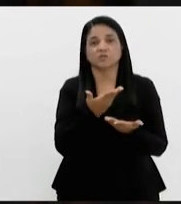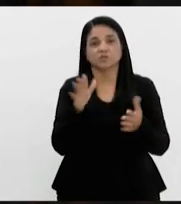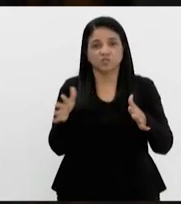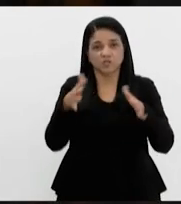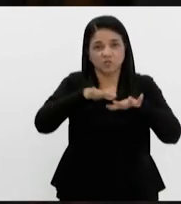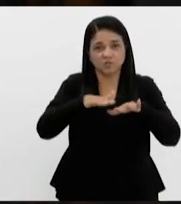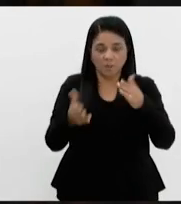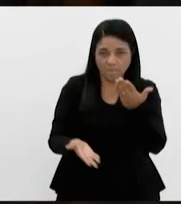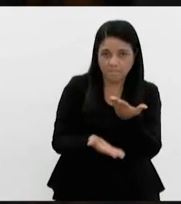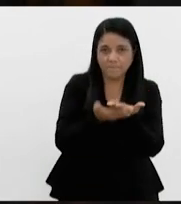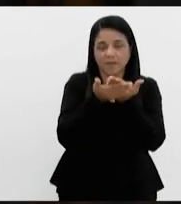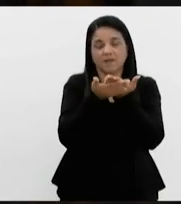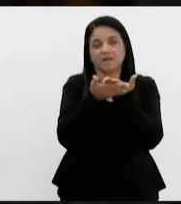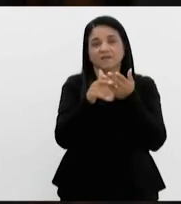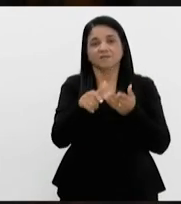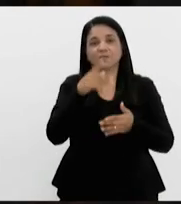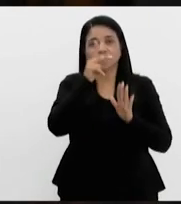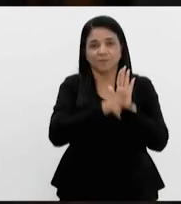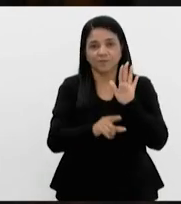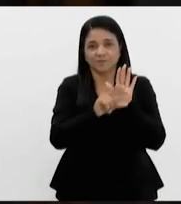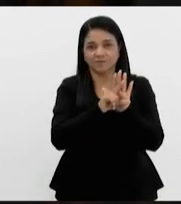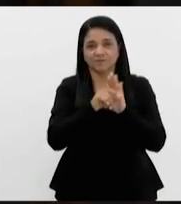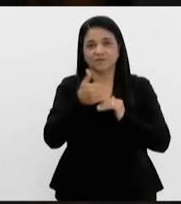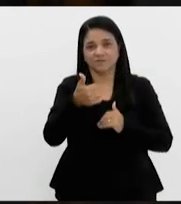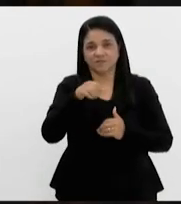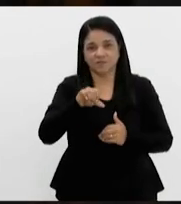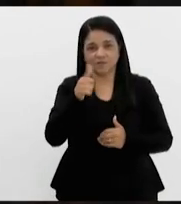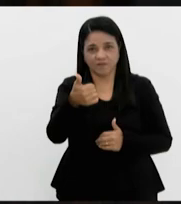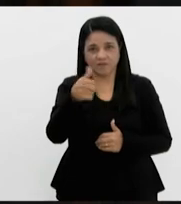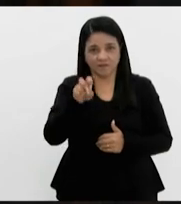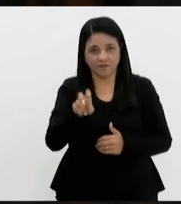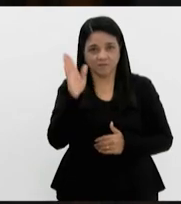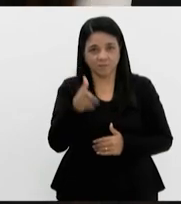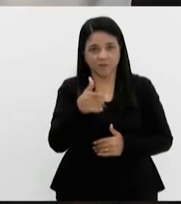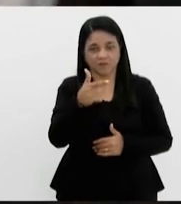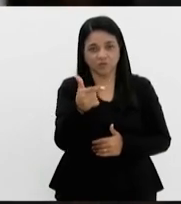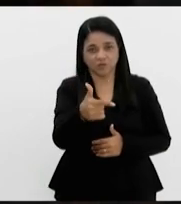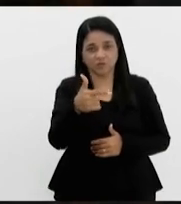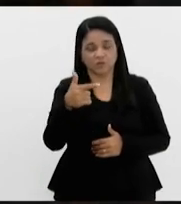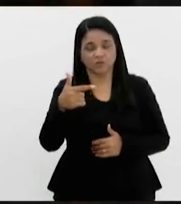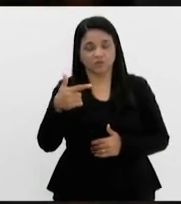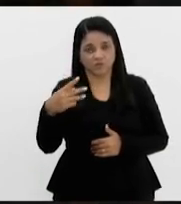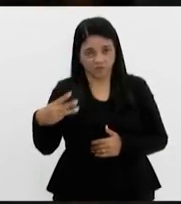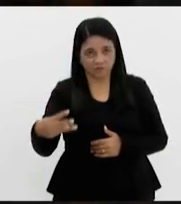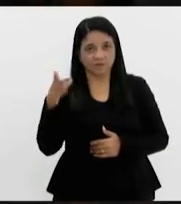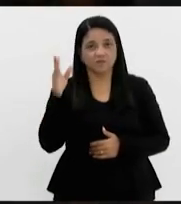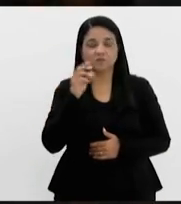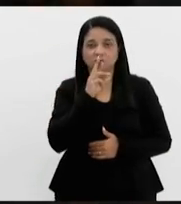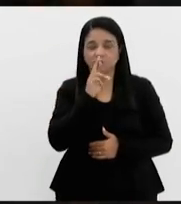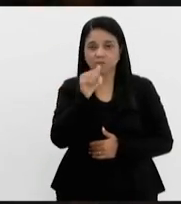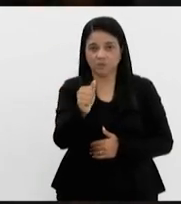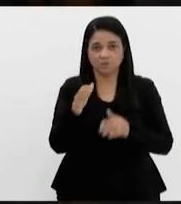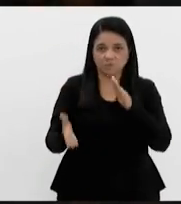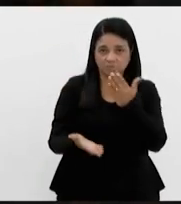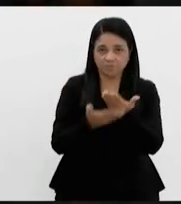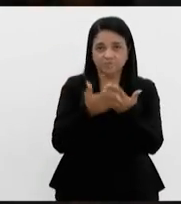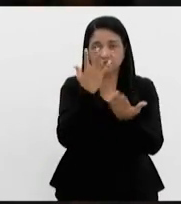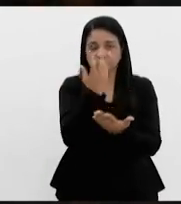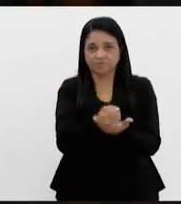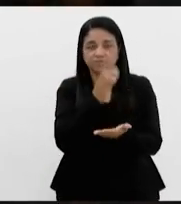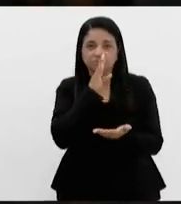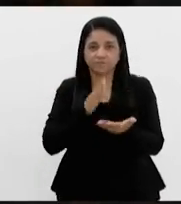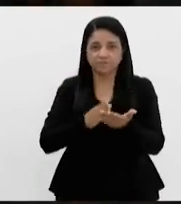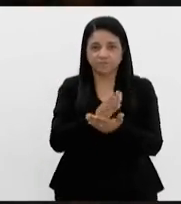inclusão na ordem do dia do projeto 1915 de 2023, do deputado Rodrigo Amorim. Os que aprovam, mas como estão,